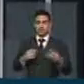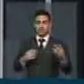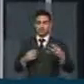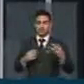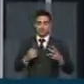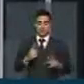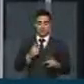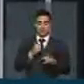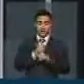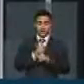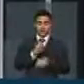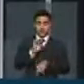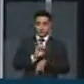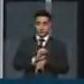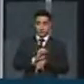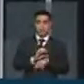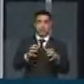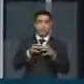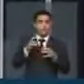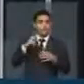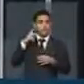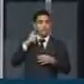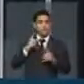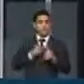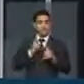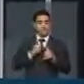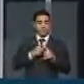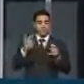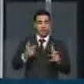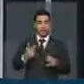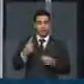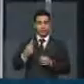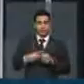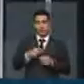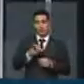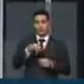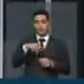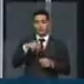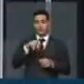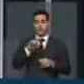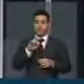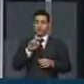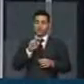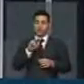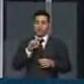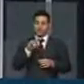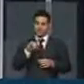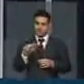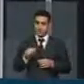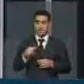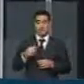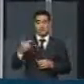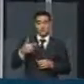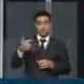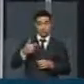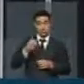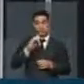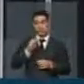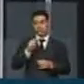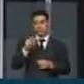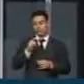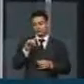regional do partido o primeiro aconteceu na cidade de Imperatriz o segundo na cidade de Caxias e agora na cidade de Balsas